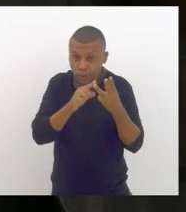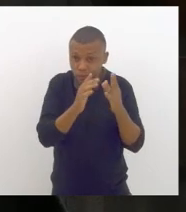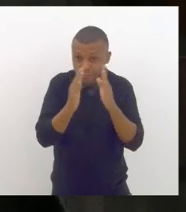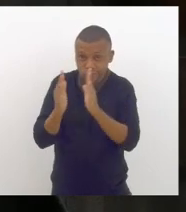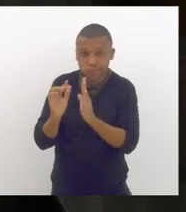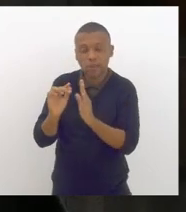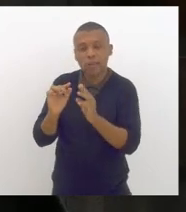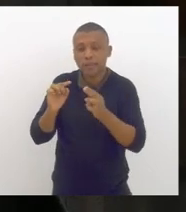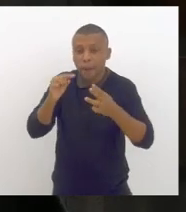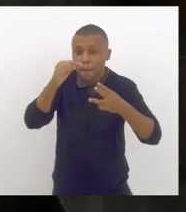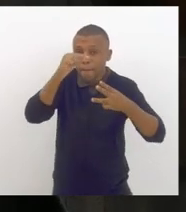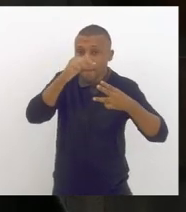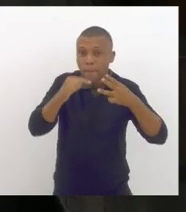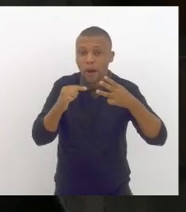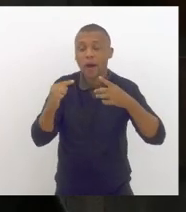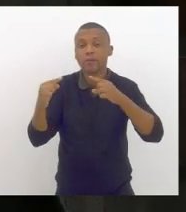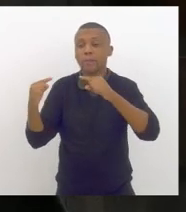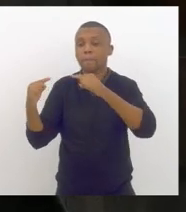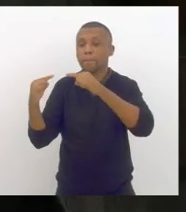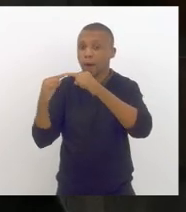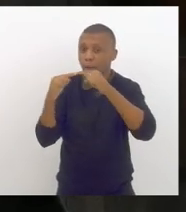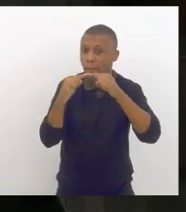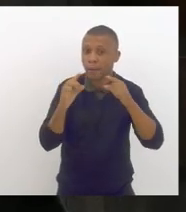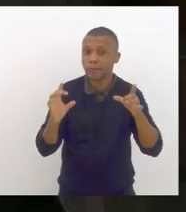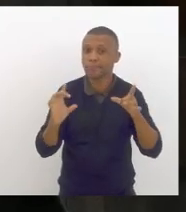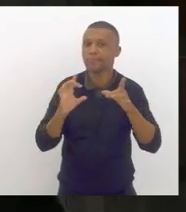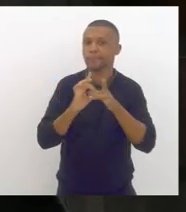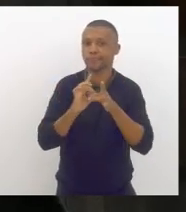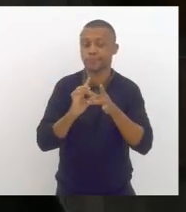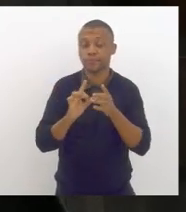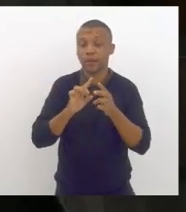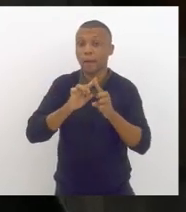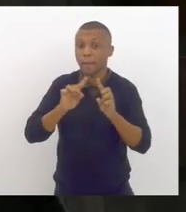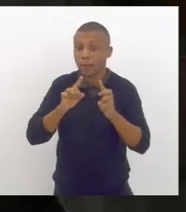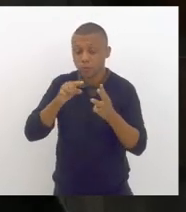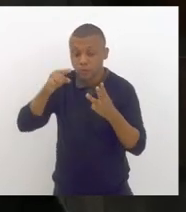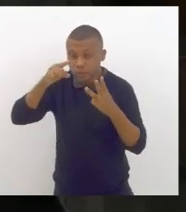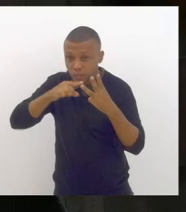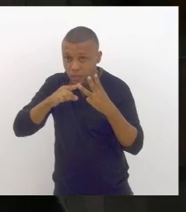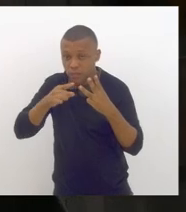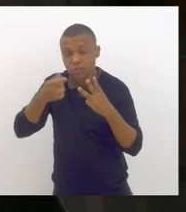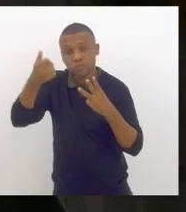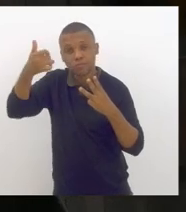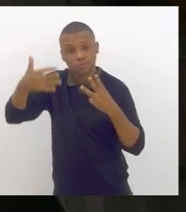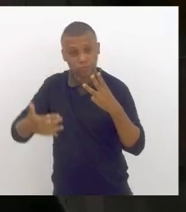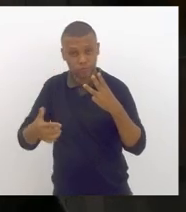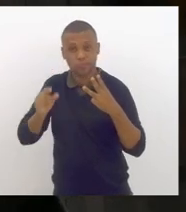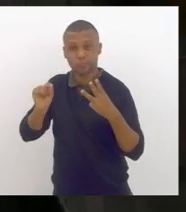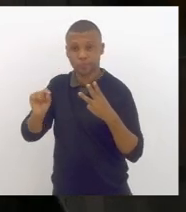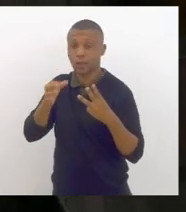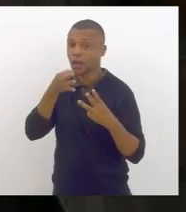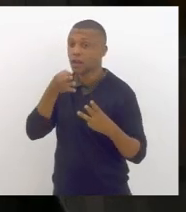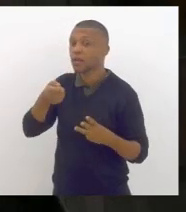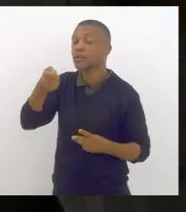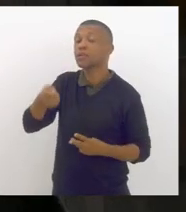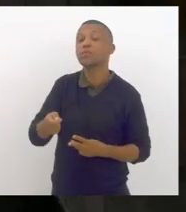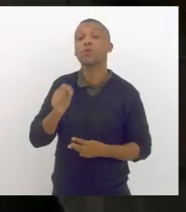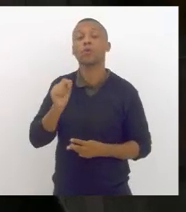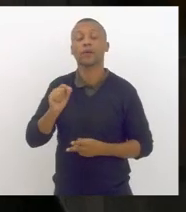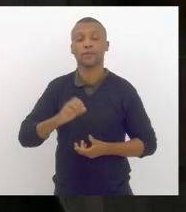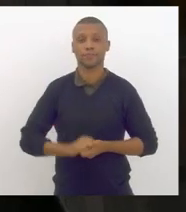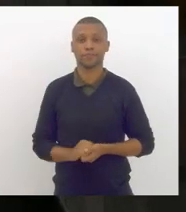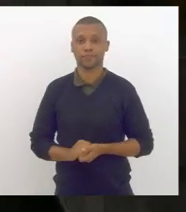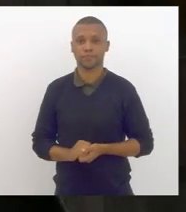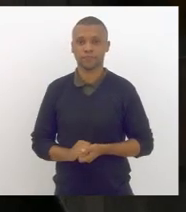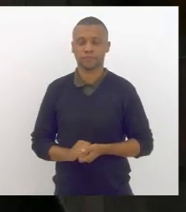se correlacionam evidentemente mas um terceiro ponto que ele enfatizou e foi o ponto em que ele questiona é